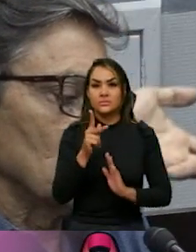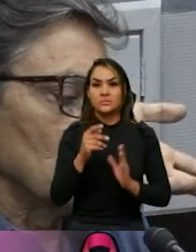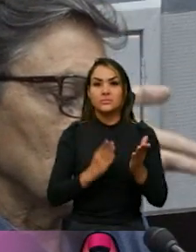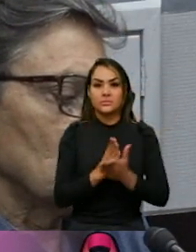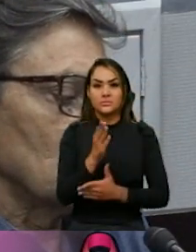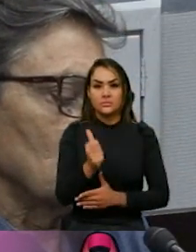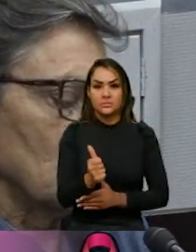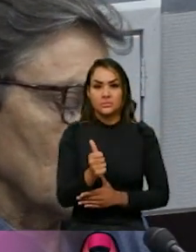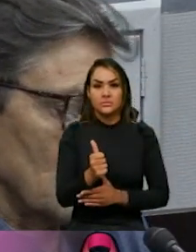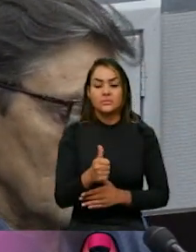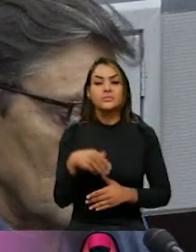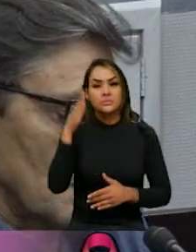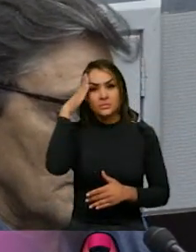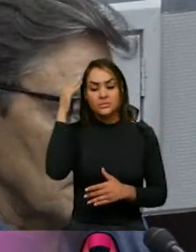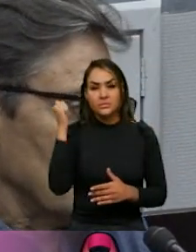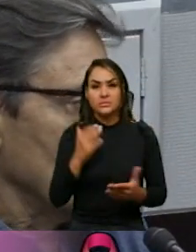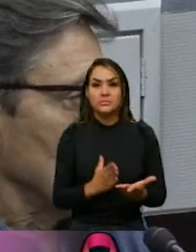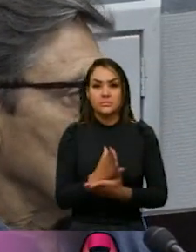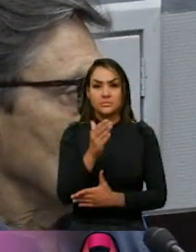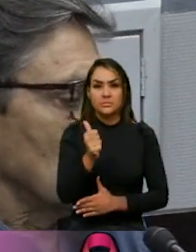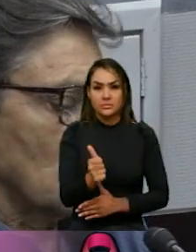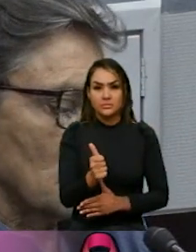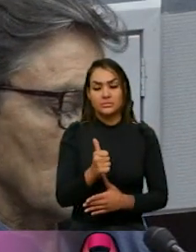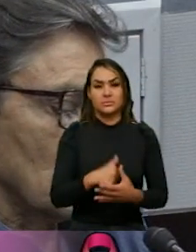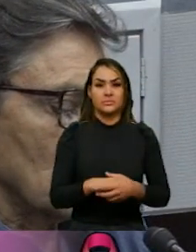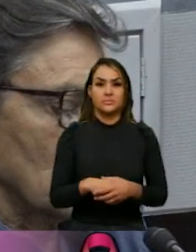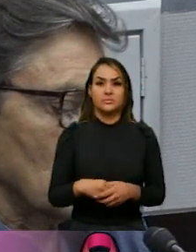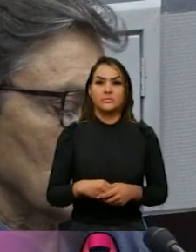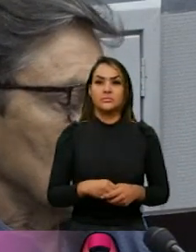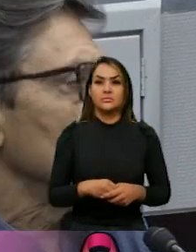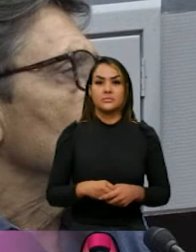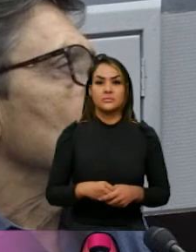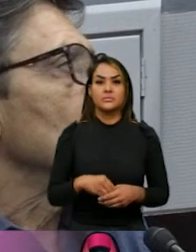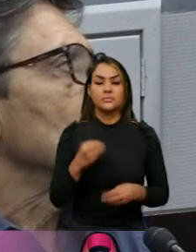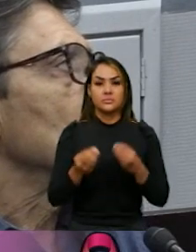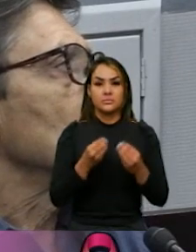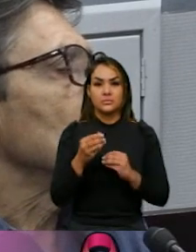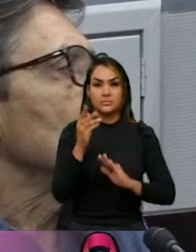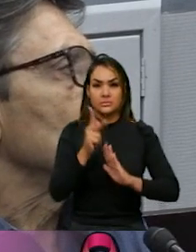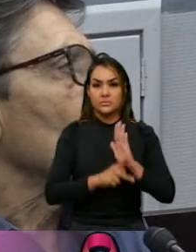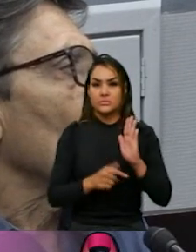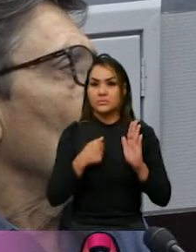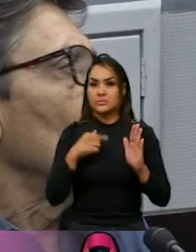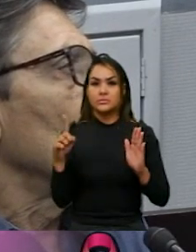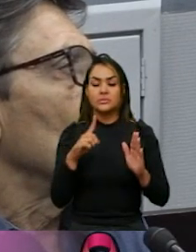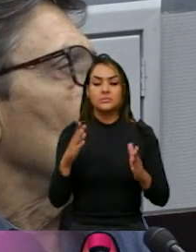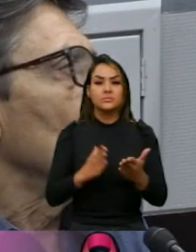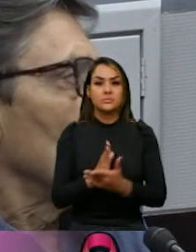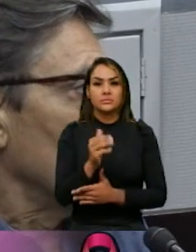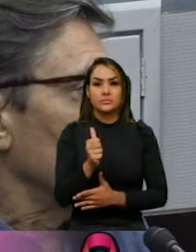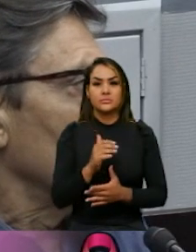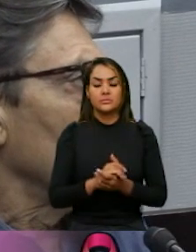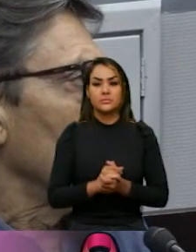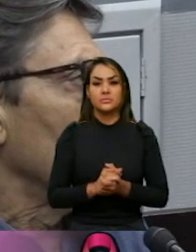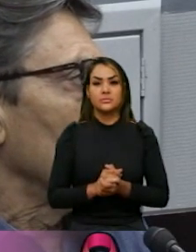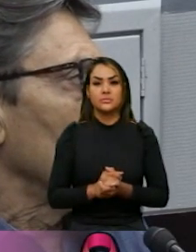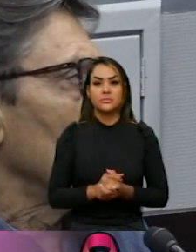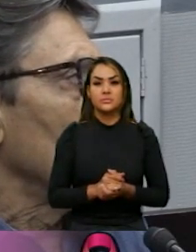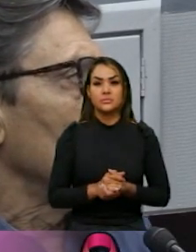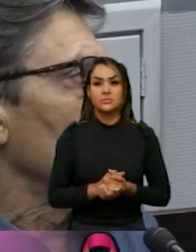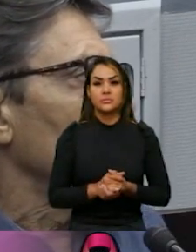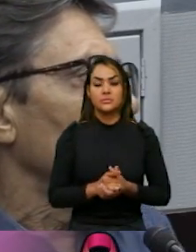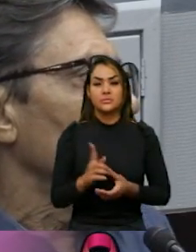porque o prefeito tem a maioria aqui nessa casa. Então, da forma como está o projeto, eu não voto, eu não aprovo. Então, outra coisa,